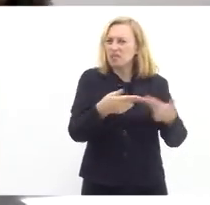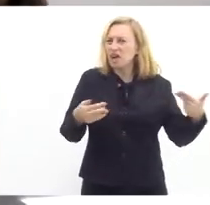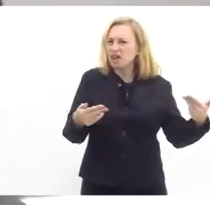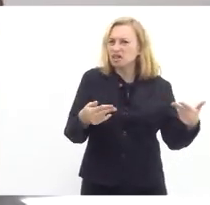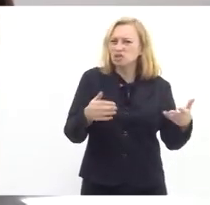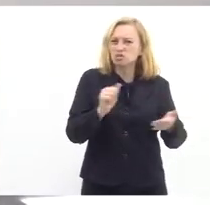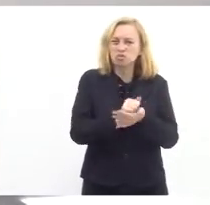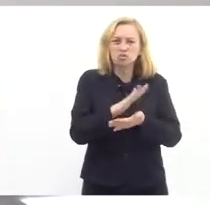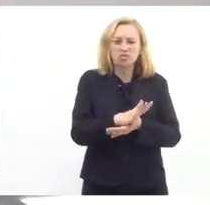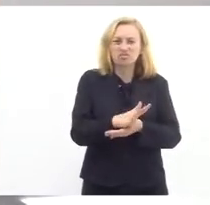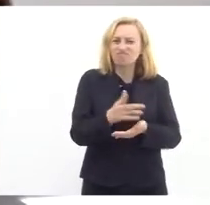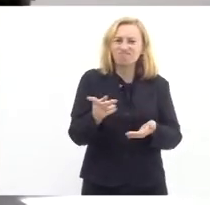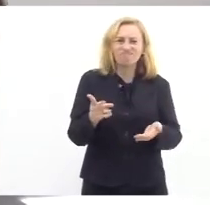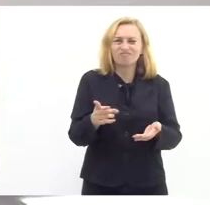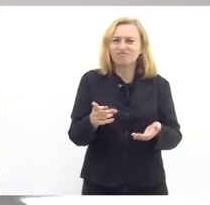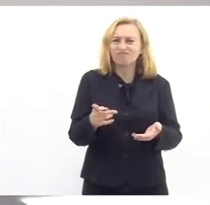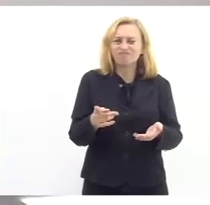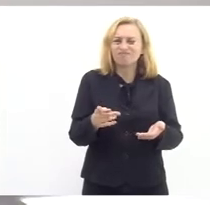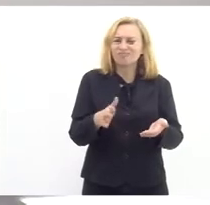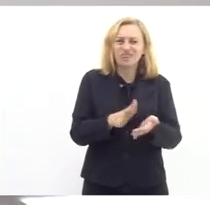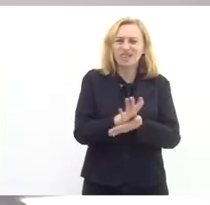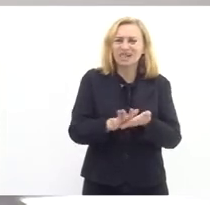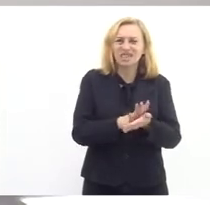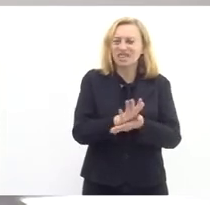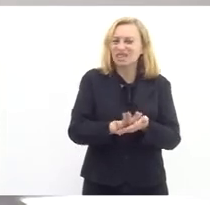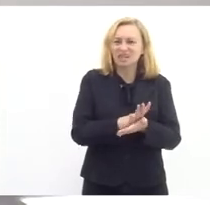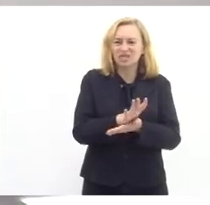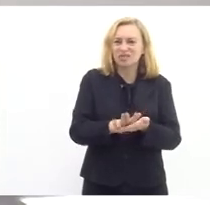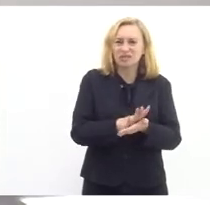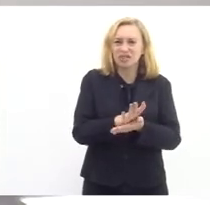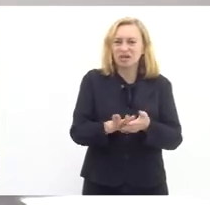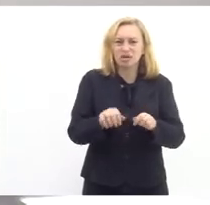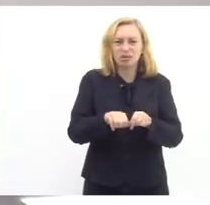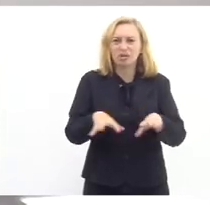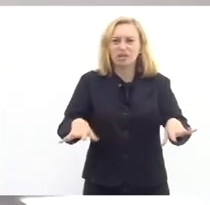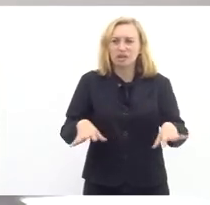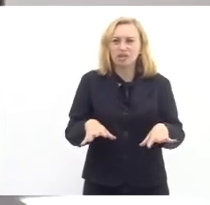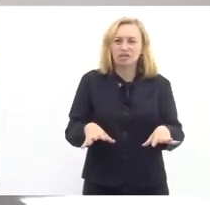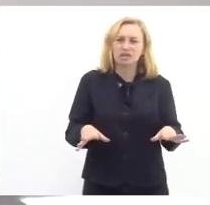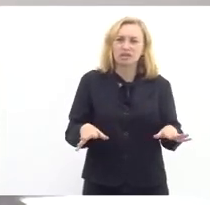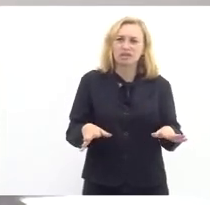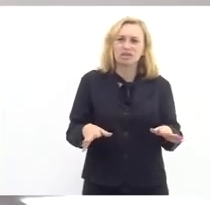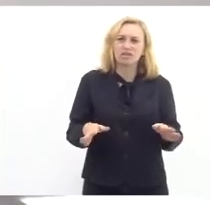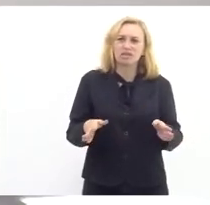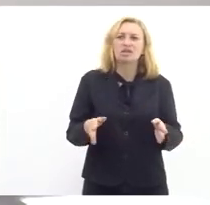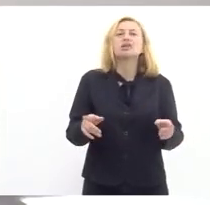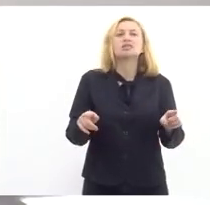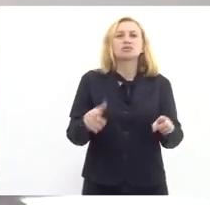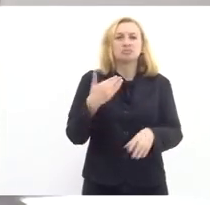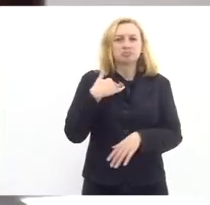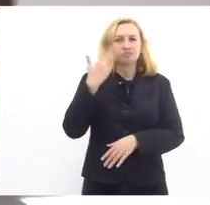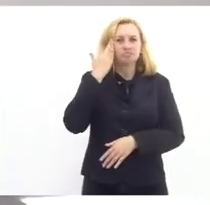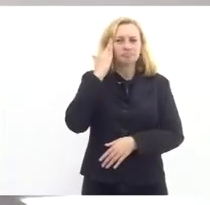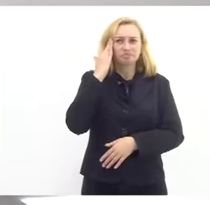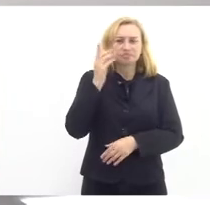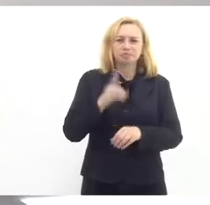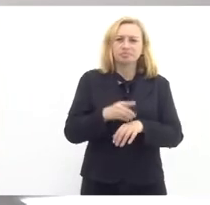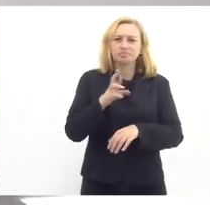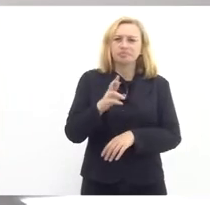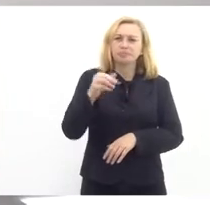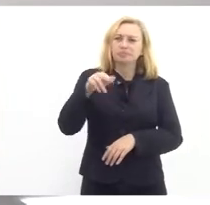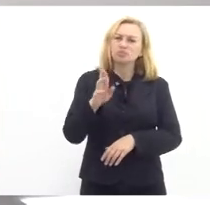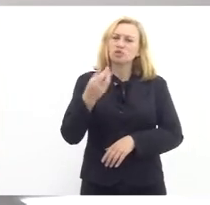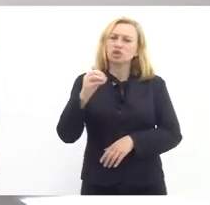ver com o estado de calamidade, nós não estávamos no estado de calamidade, ela foi abrangida pela Resolução 47. Isso, no meu entendimento, o doutor Murilo, é má